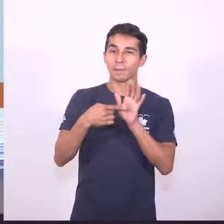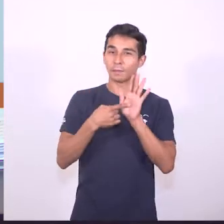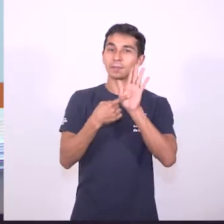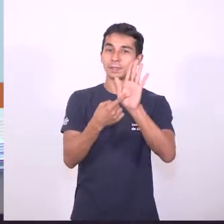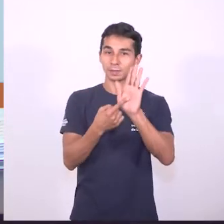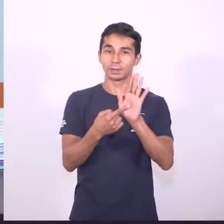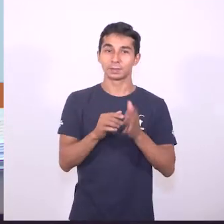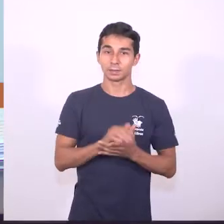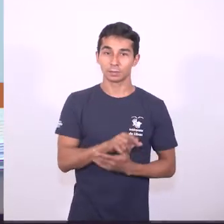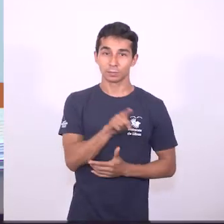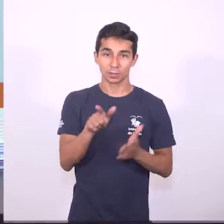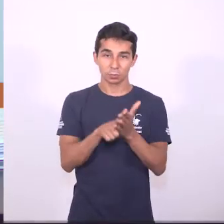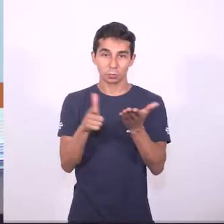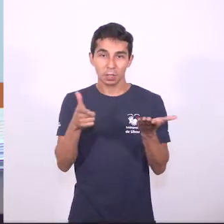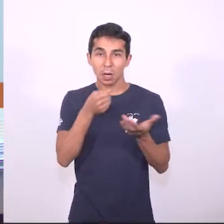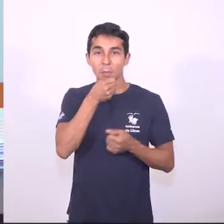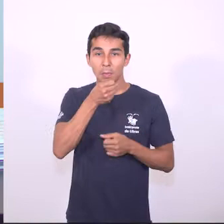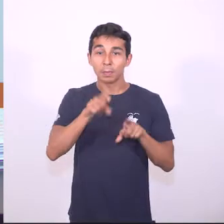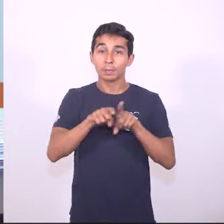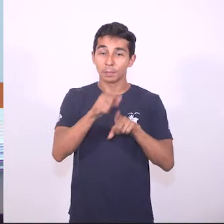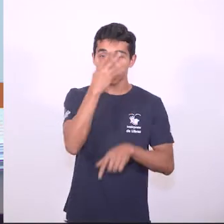imprensa, senhoras e senhores.